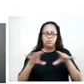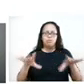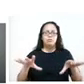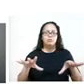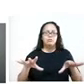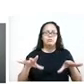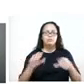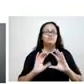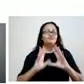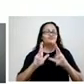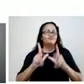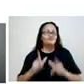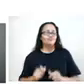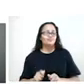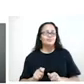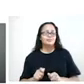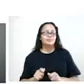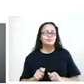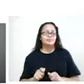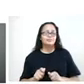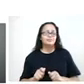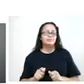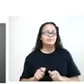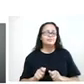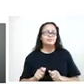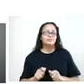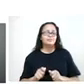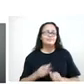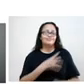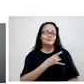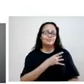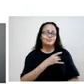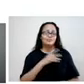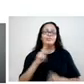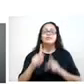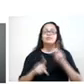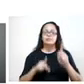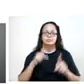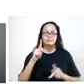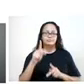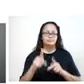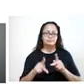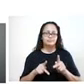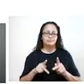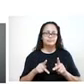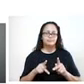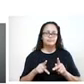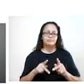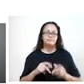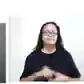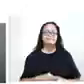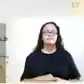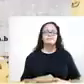sociais. Dessa forma, né, atingiu e atemorizou a população como um todo.